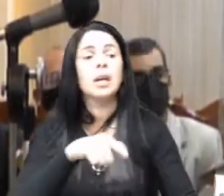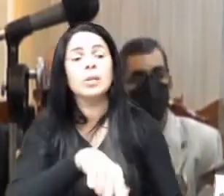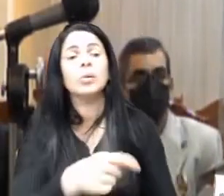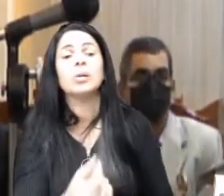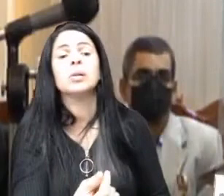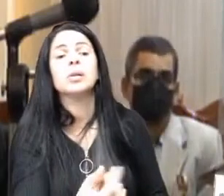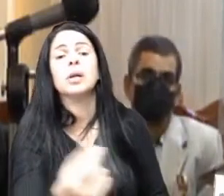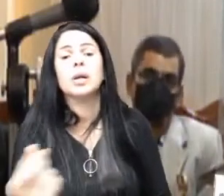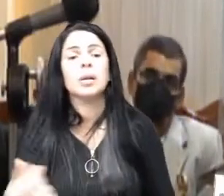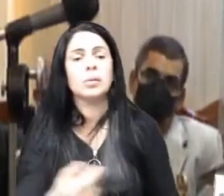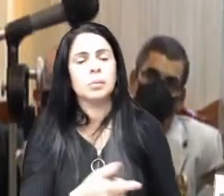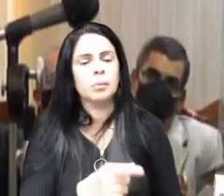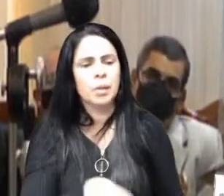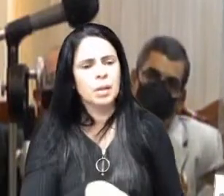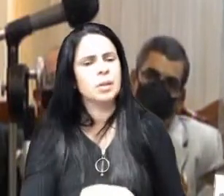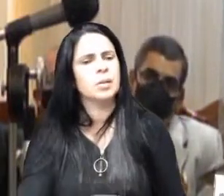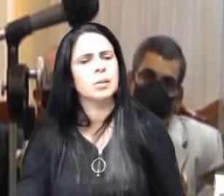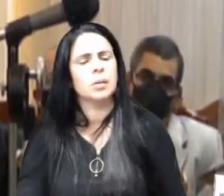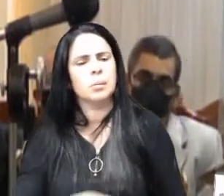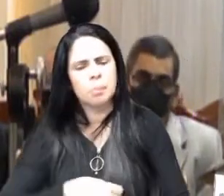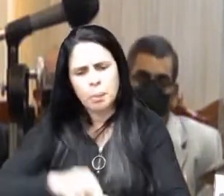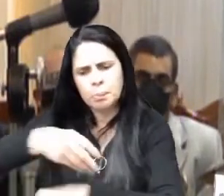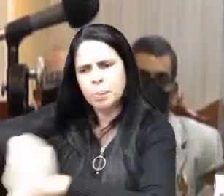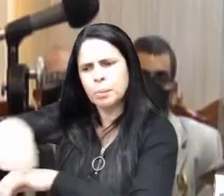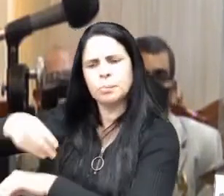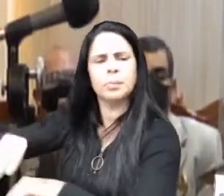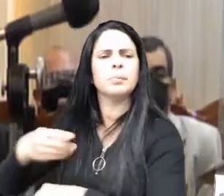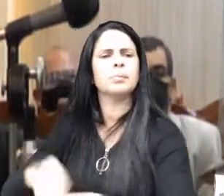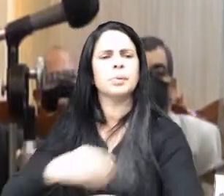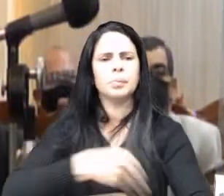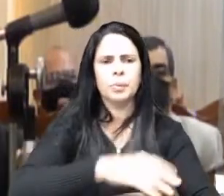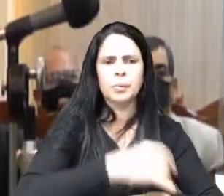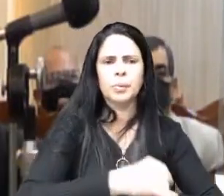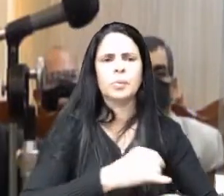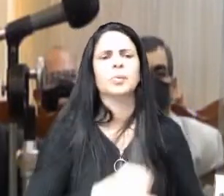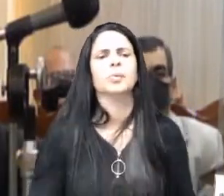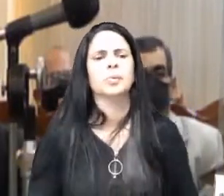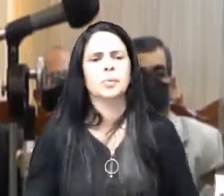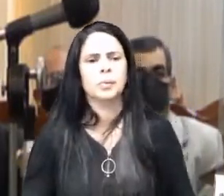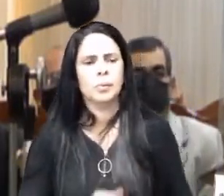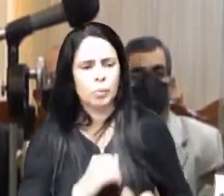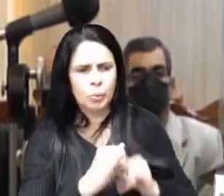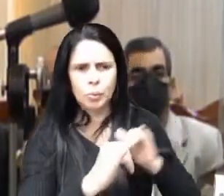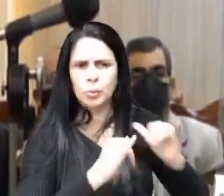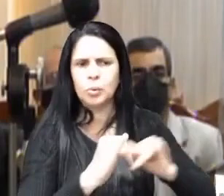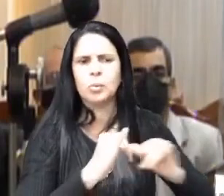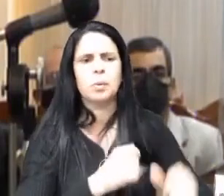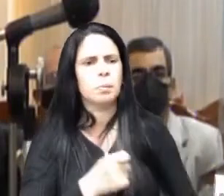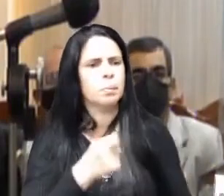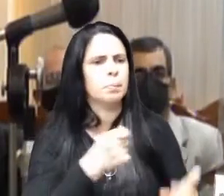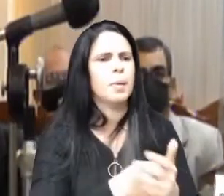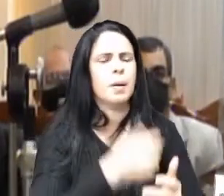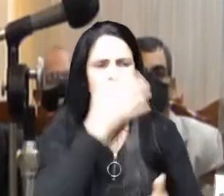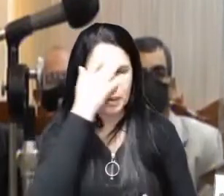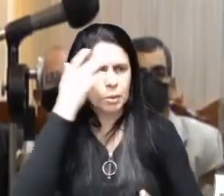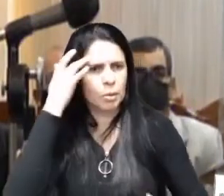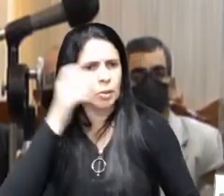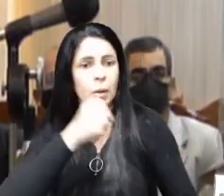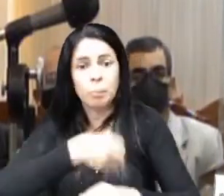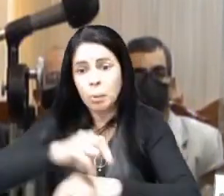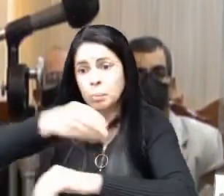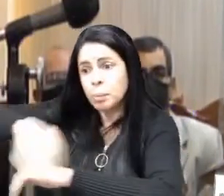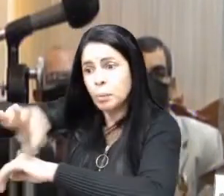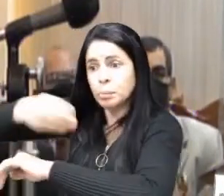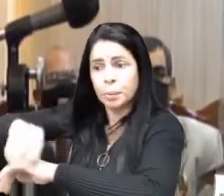Quanto mais visualizações, mais o YouTube paga para eles. Aí eles ficam publicando o dia todo para que todo